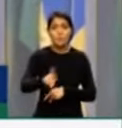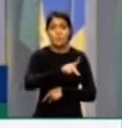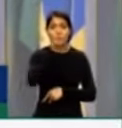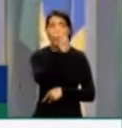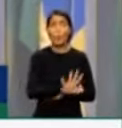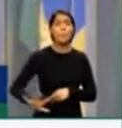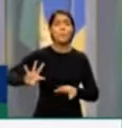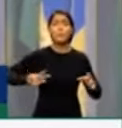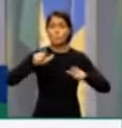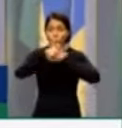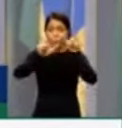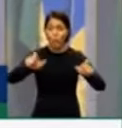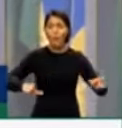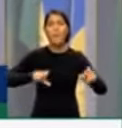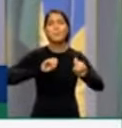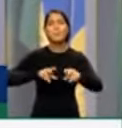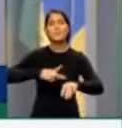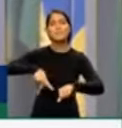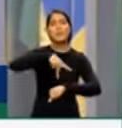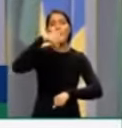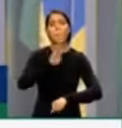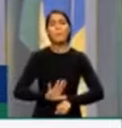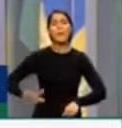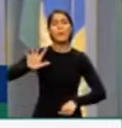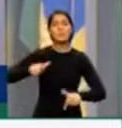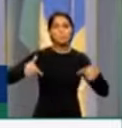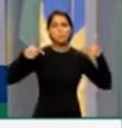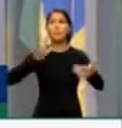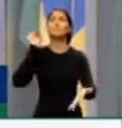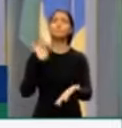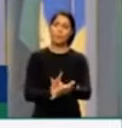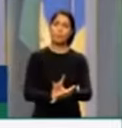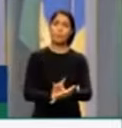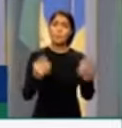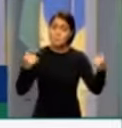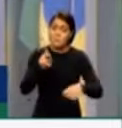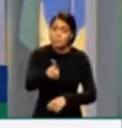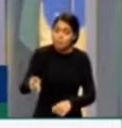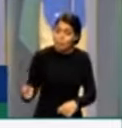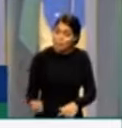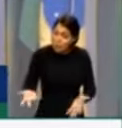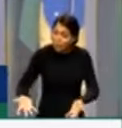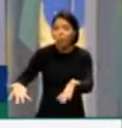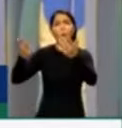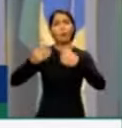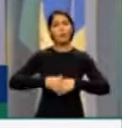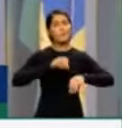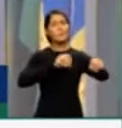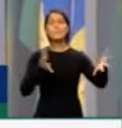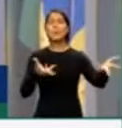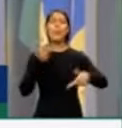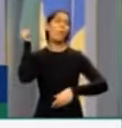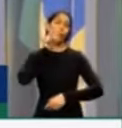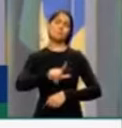a educação brasileira para funcionar EA valorização do professor é o primeiro passo para que a gente o que oferecer uma educação de qualidade